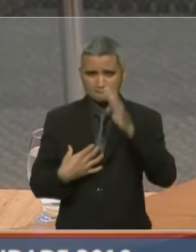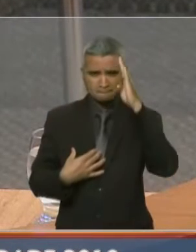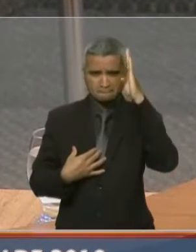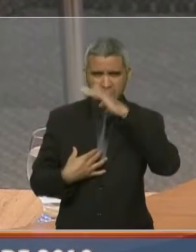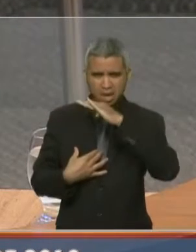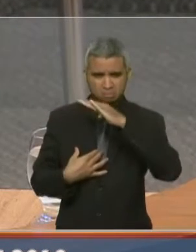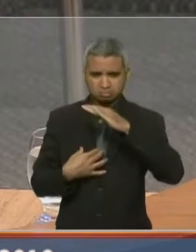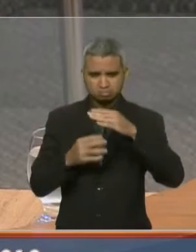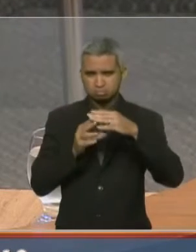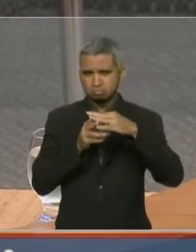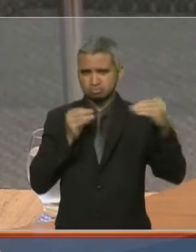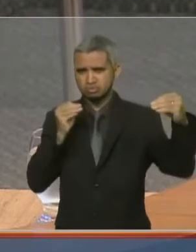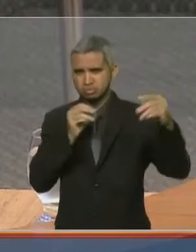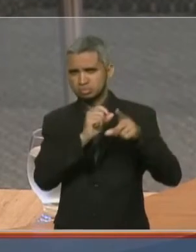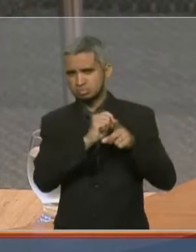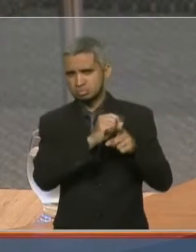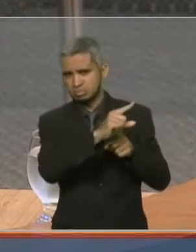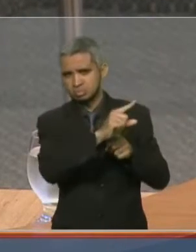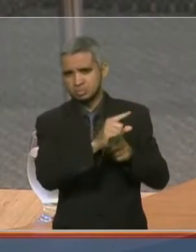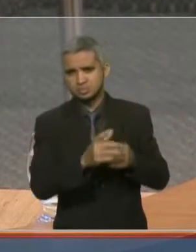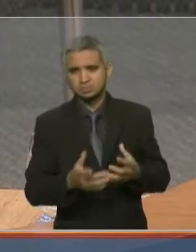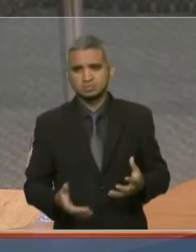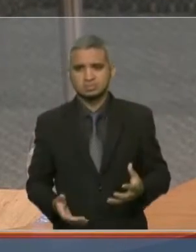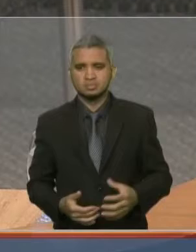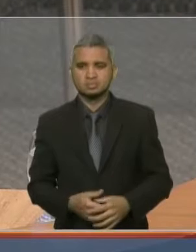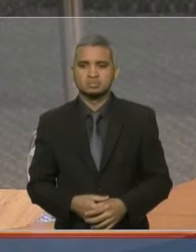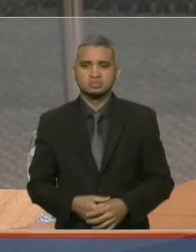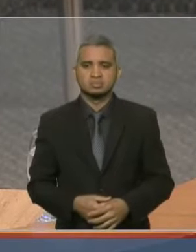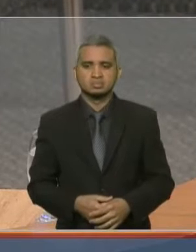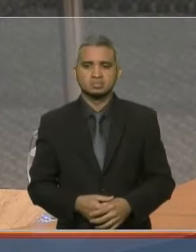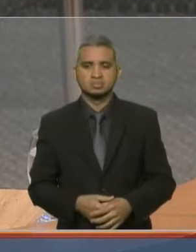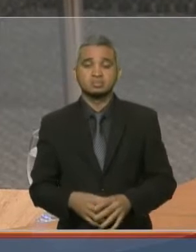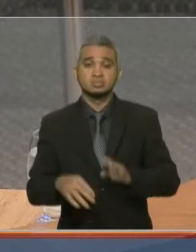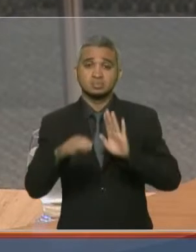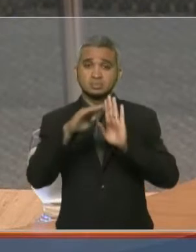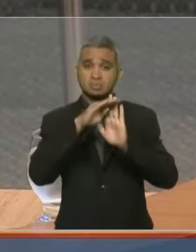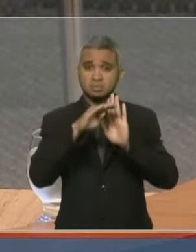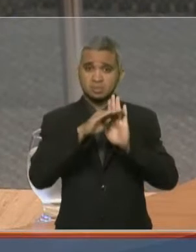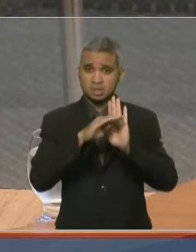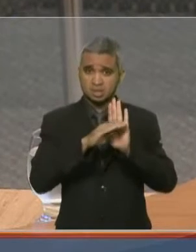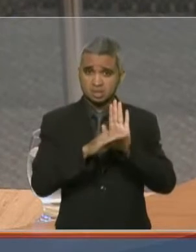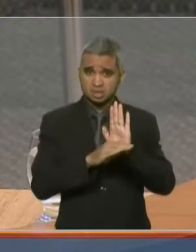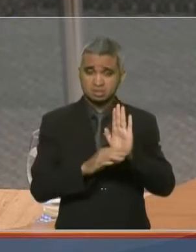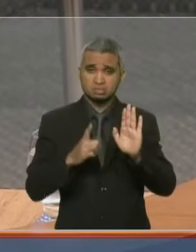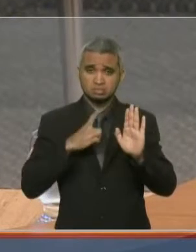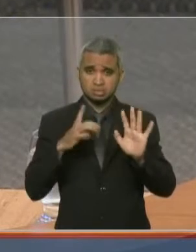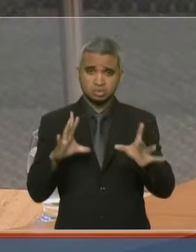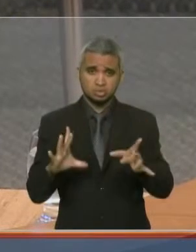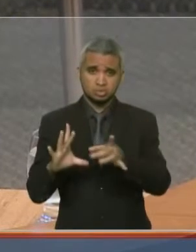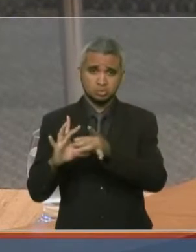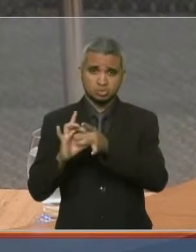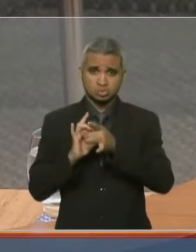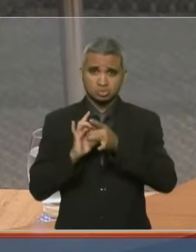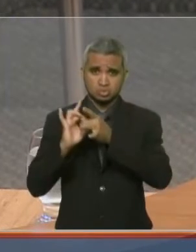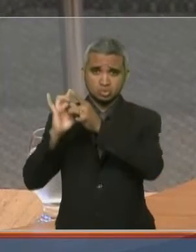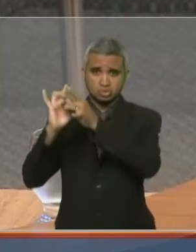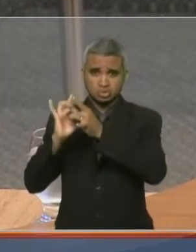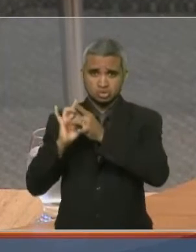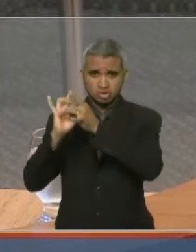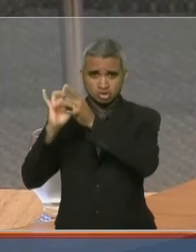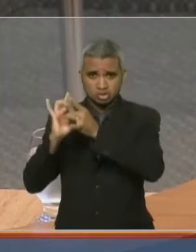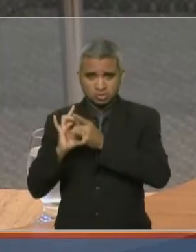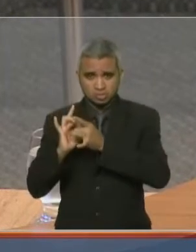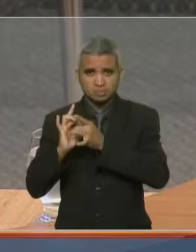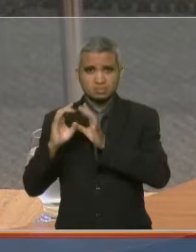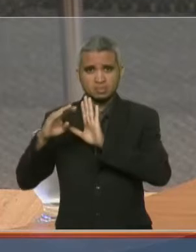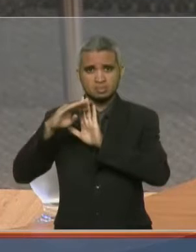na criação do cosmo e do ser humano, segundo o plano de harmonia entre os seres, aconteça como